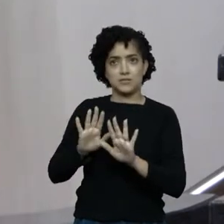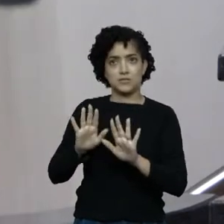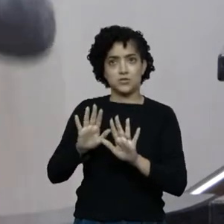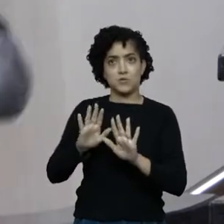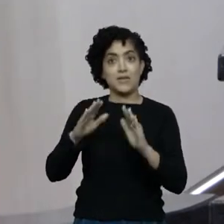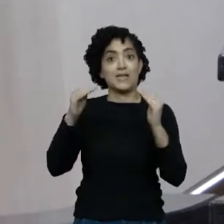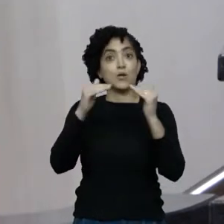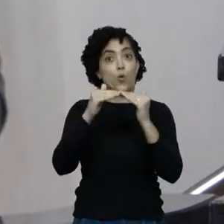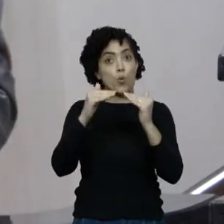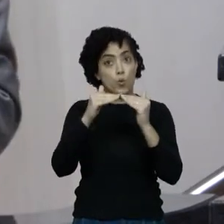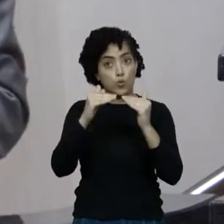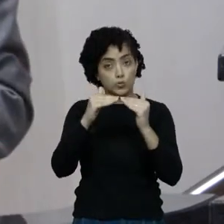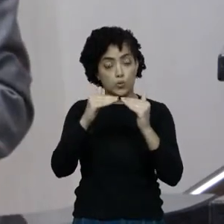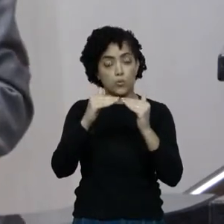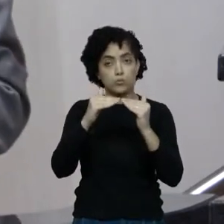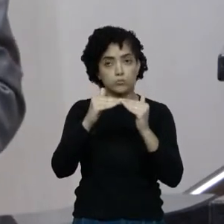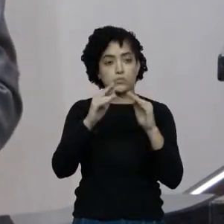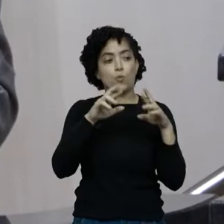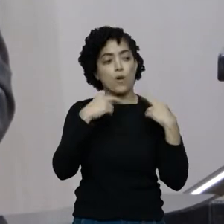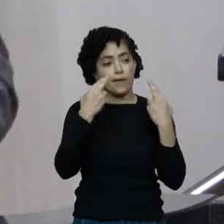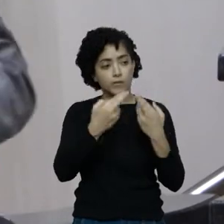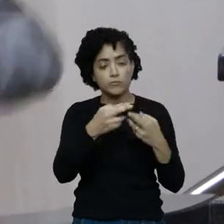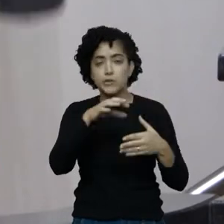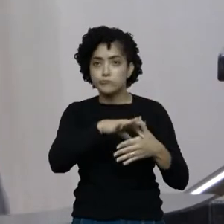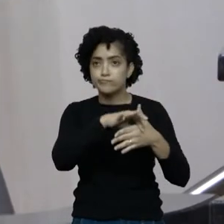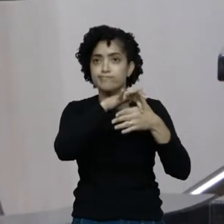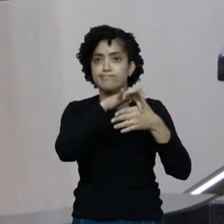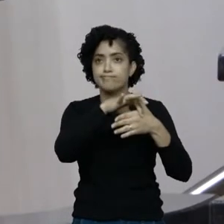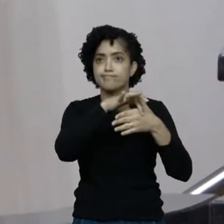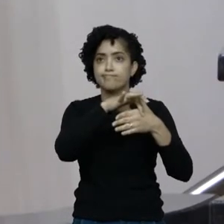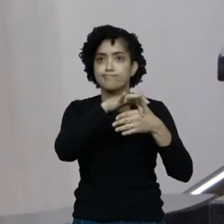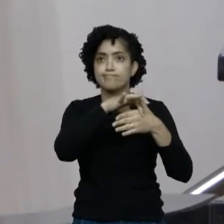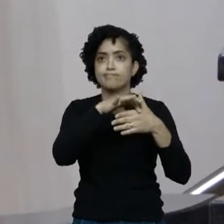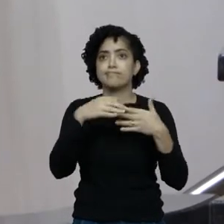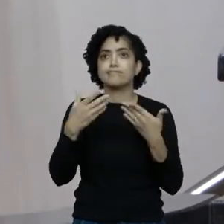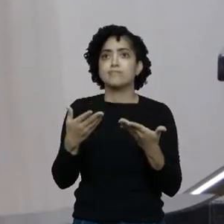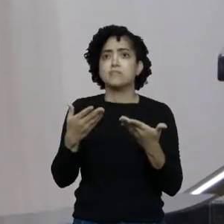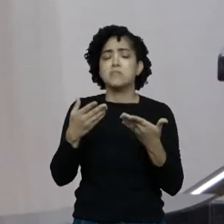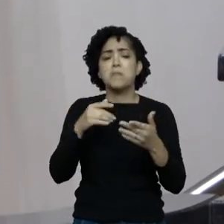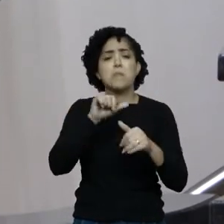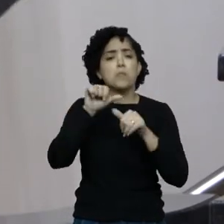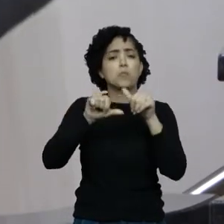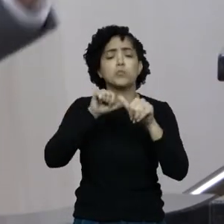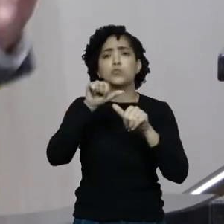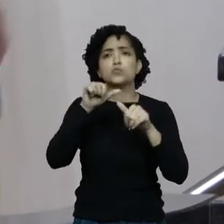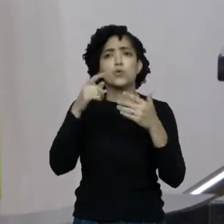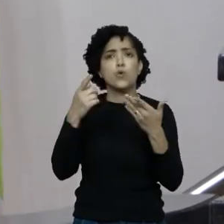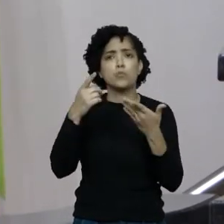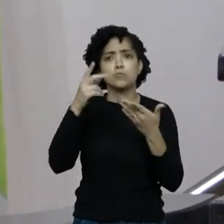concordou com a reunião de líderes e o que levou o computador Bruna mudar